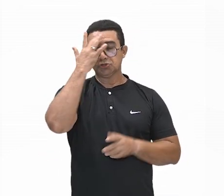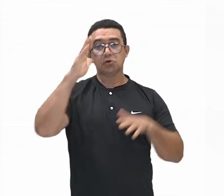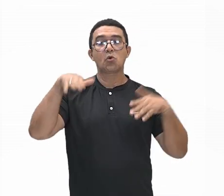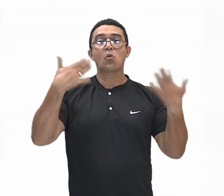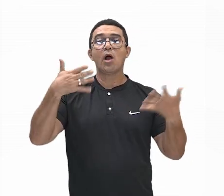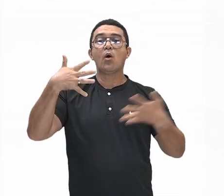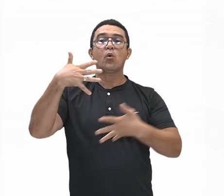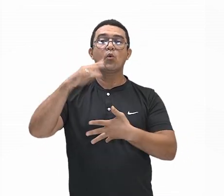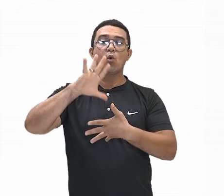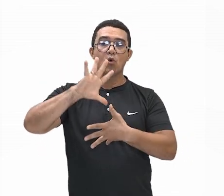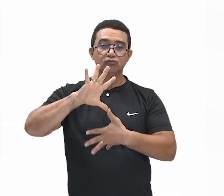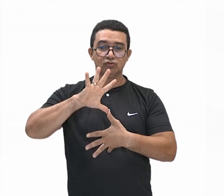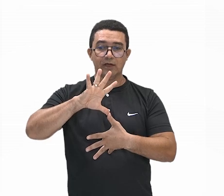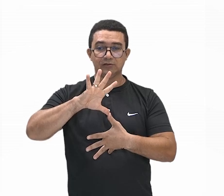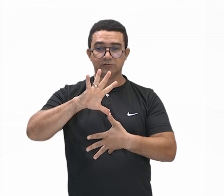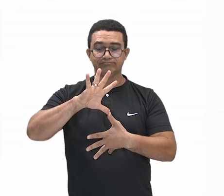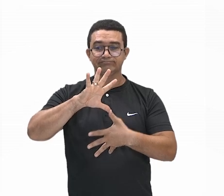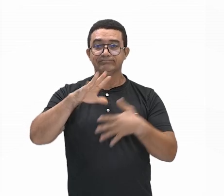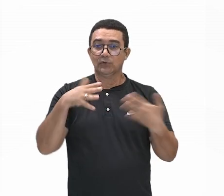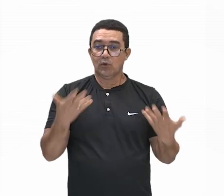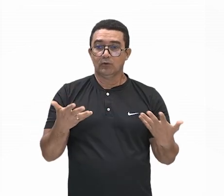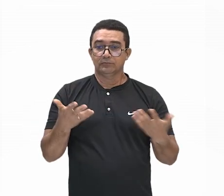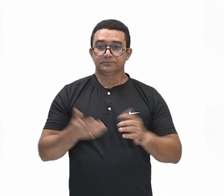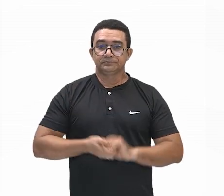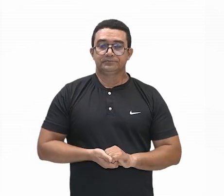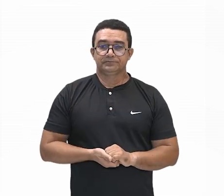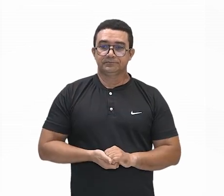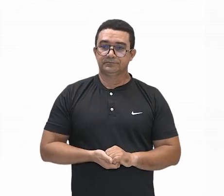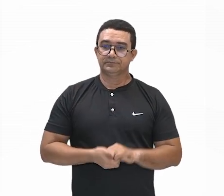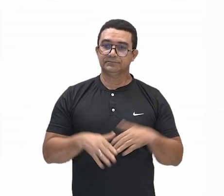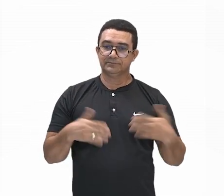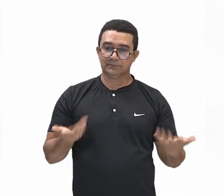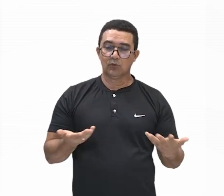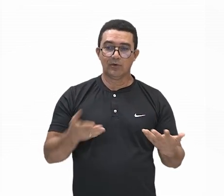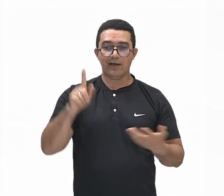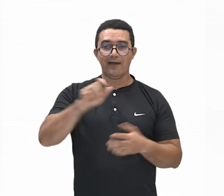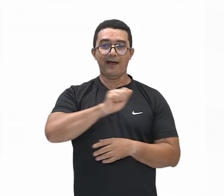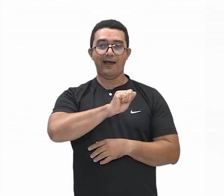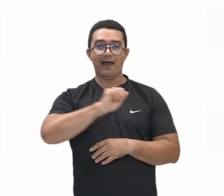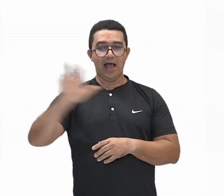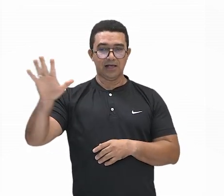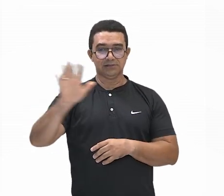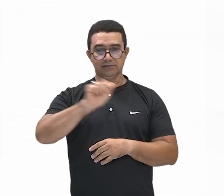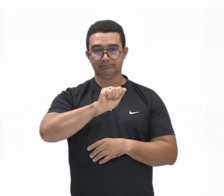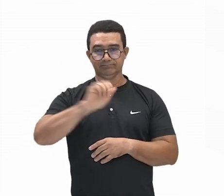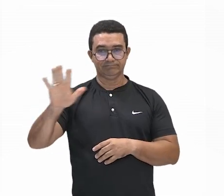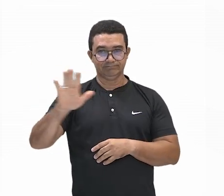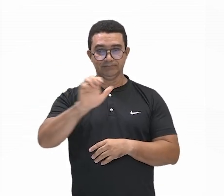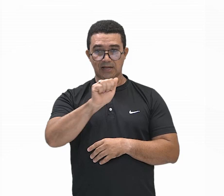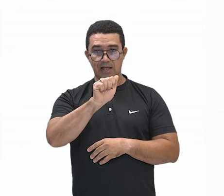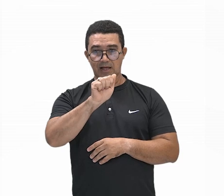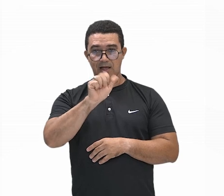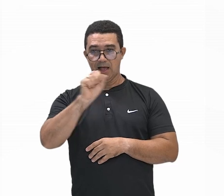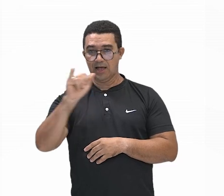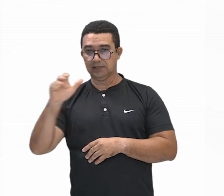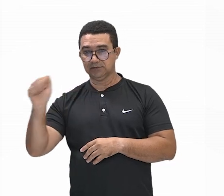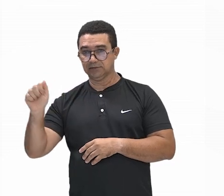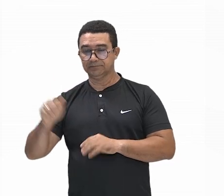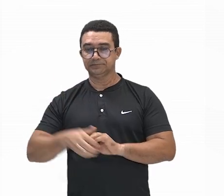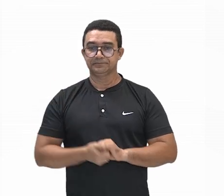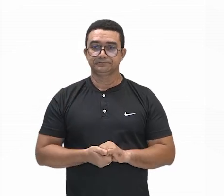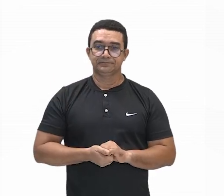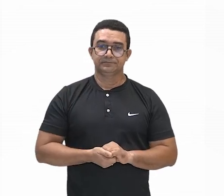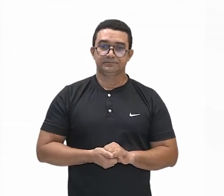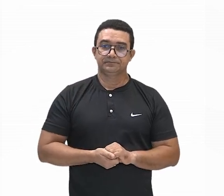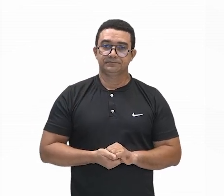continente, pessoal? Quem lembra aí de geografia? Fica na Ásia, né? Fica ali na parte mais mediana